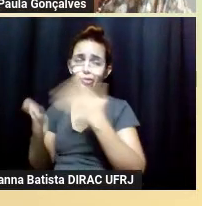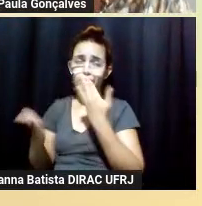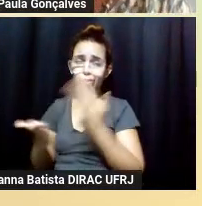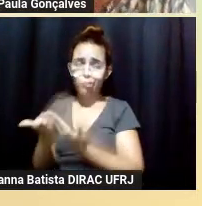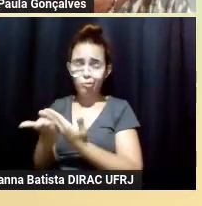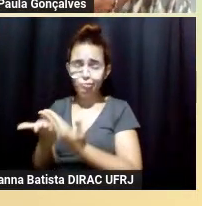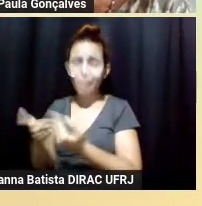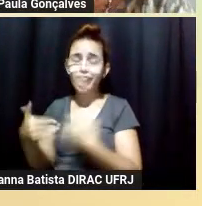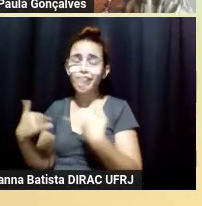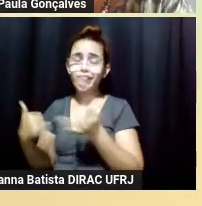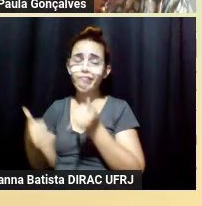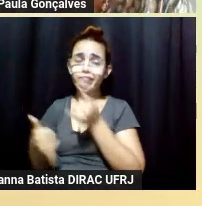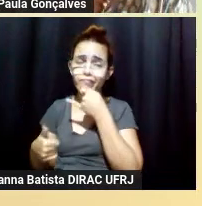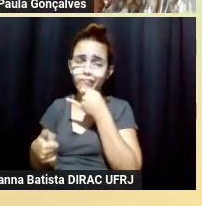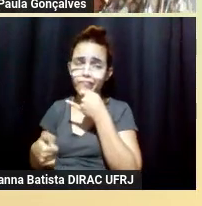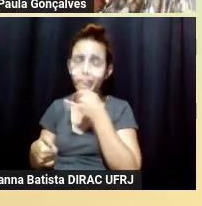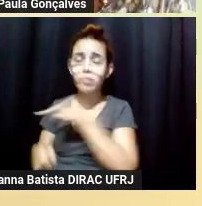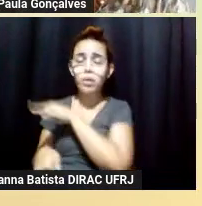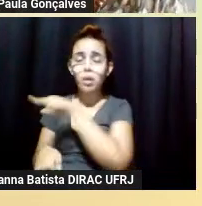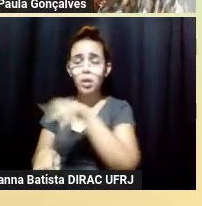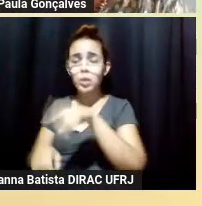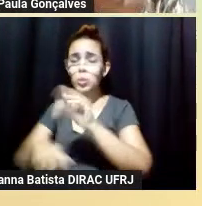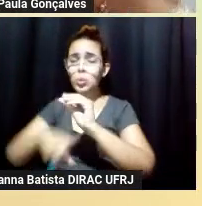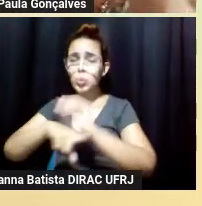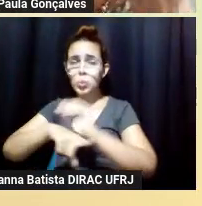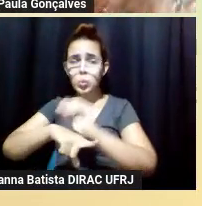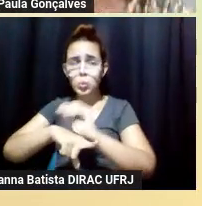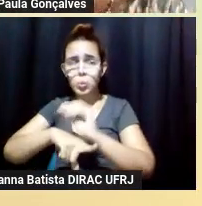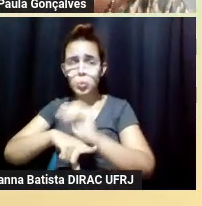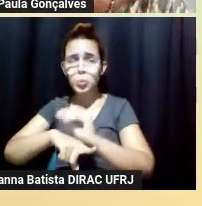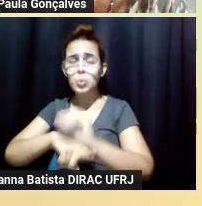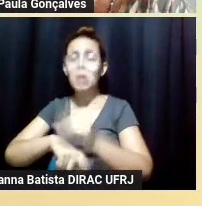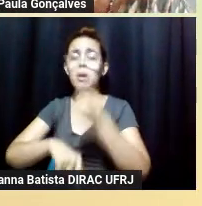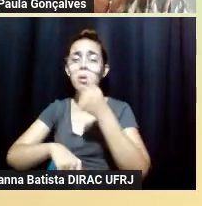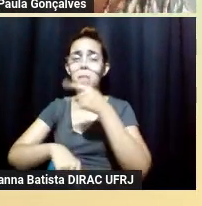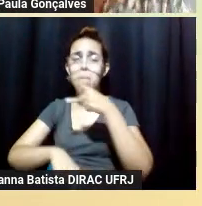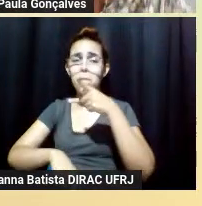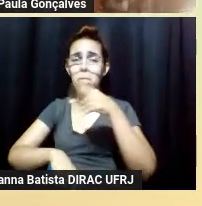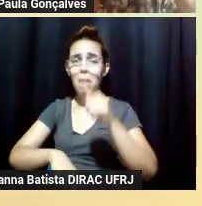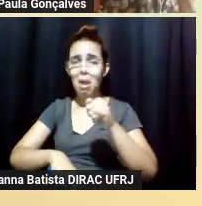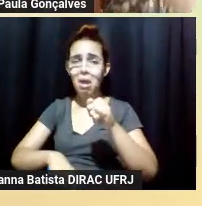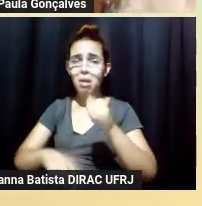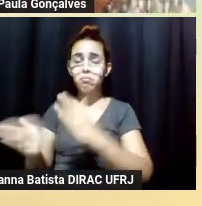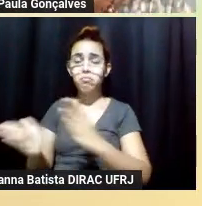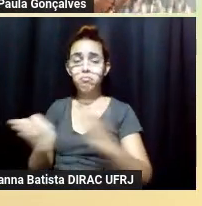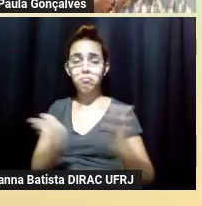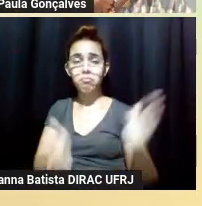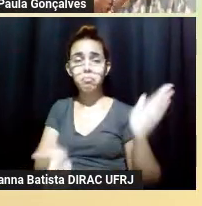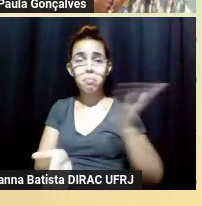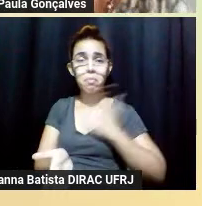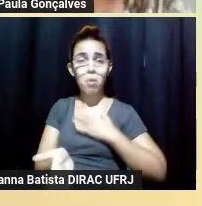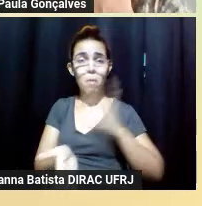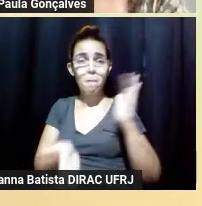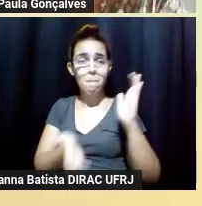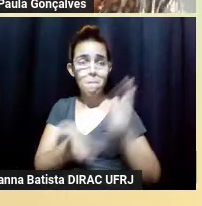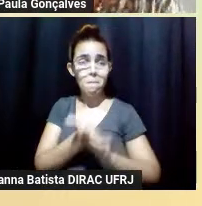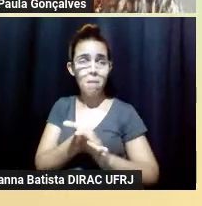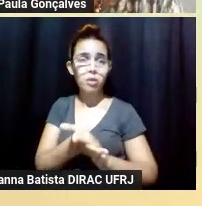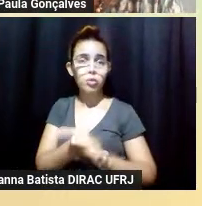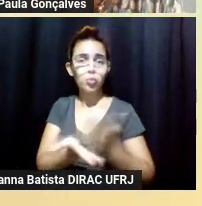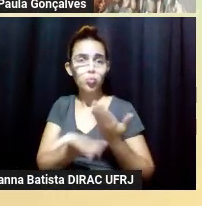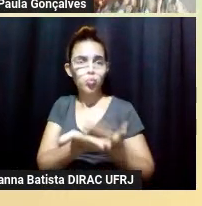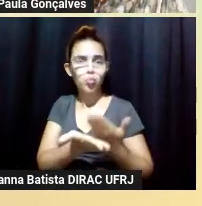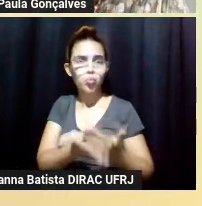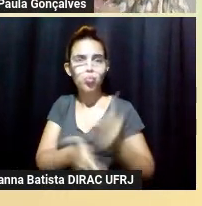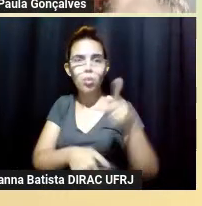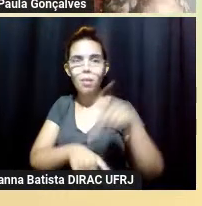com as crianças, né? Meu marido também fez graduação nesse espaço, meu marido fez pós-graduação, está fazendo mestrado agora.